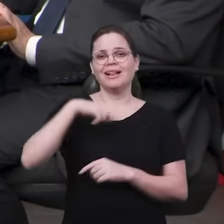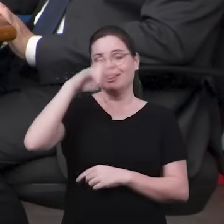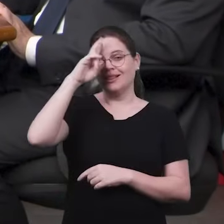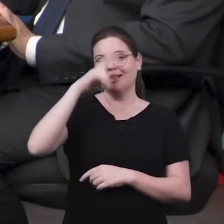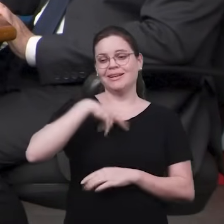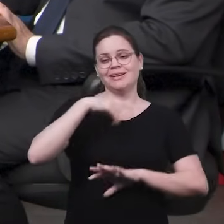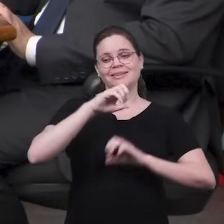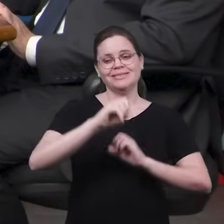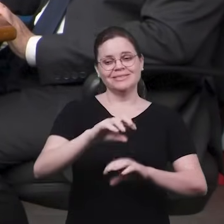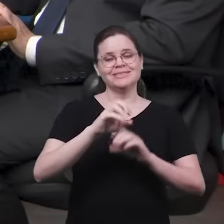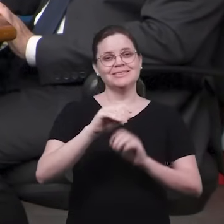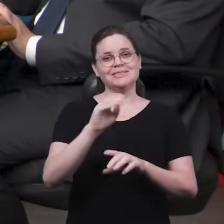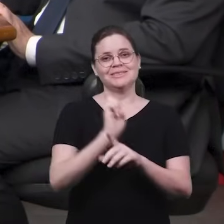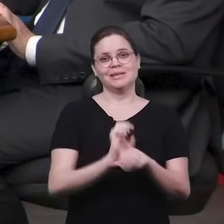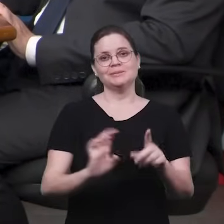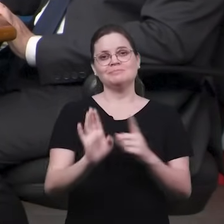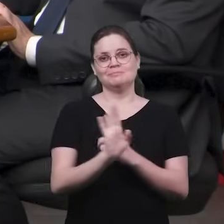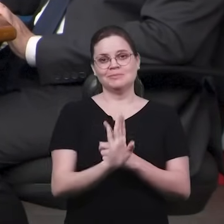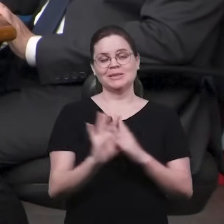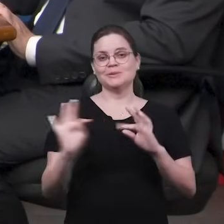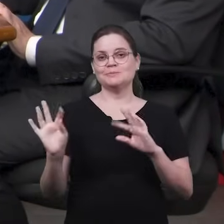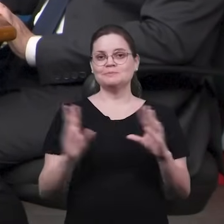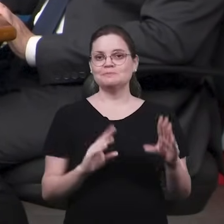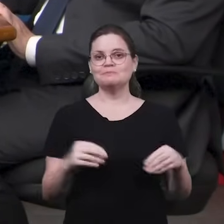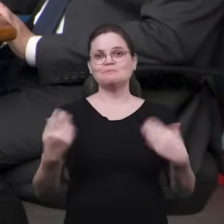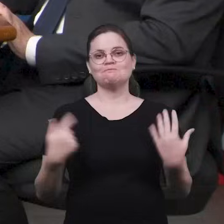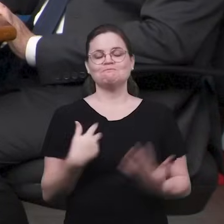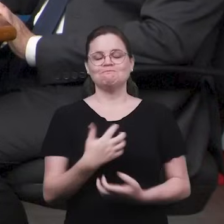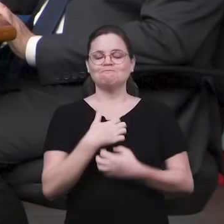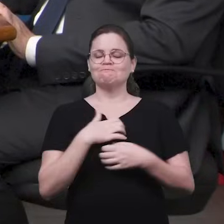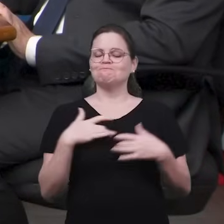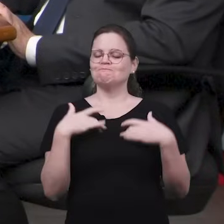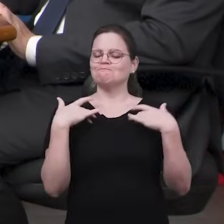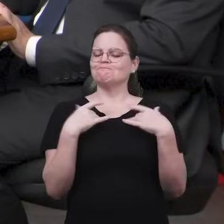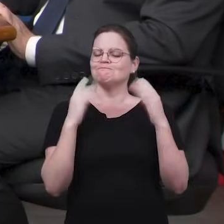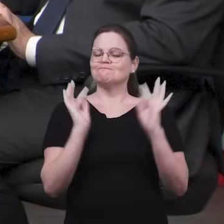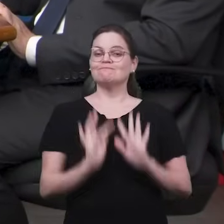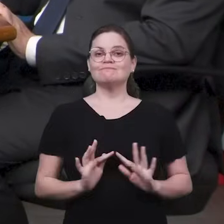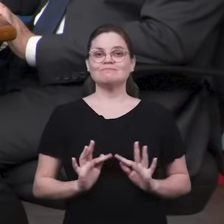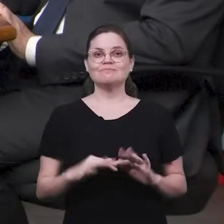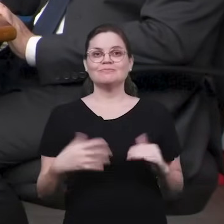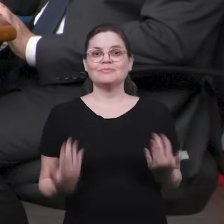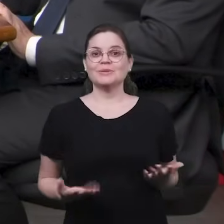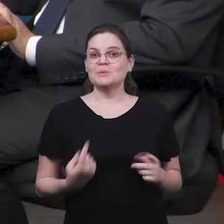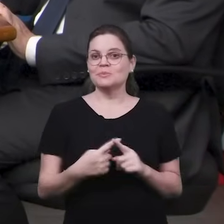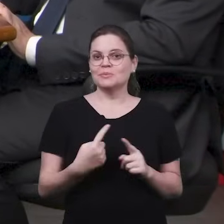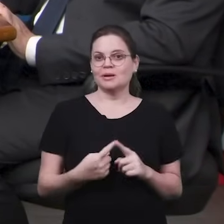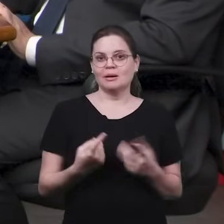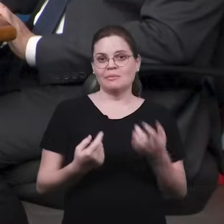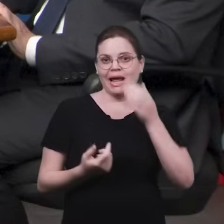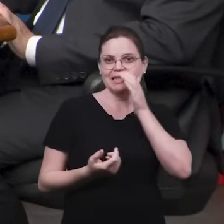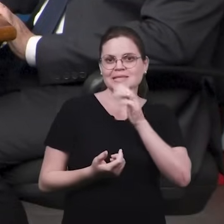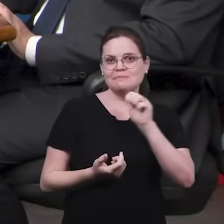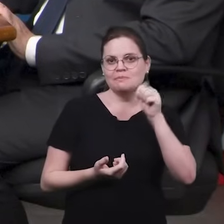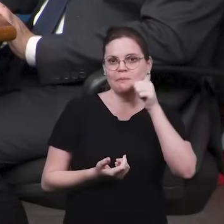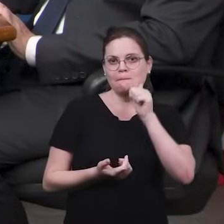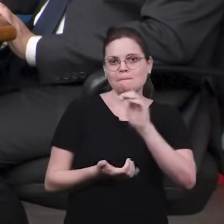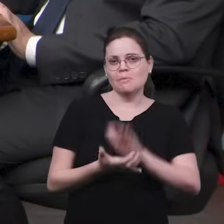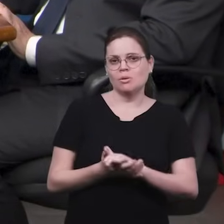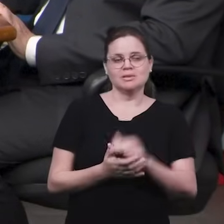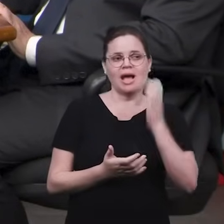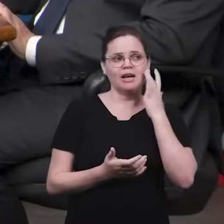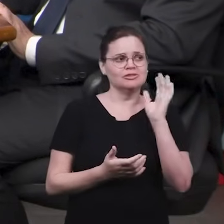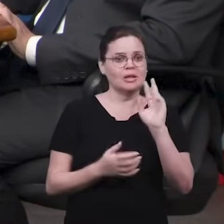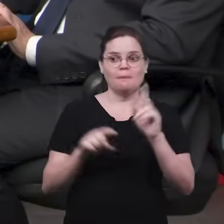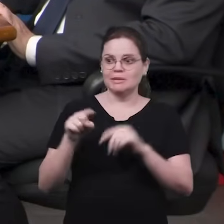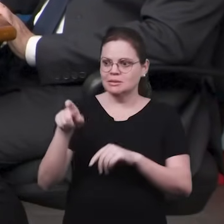vê-lo agora sendo ordenado um pastor. Aquilo para ela foi tão gratificante. Talvez nem tanto para a esposa, mas ela que viu o menino,